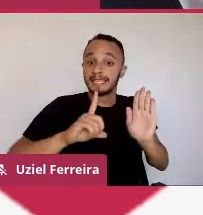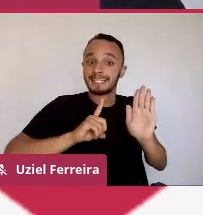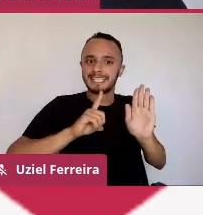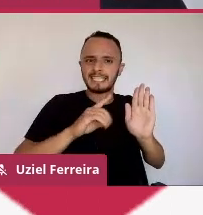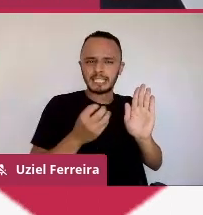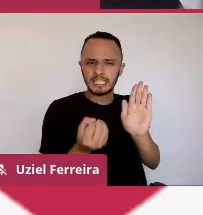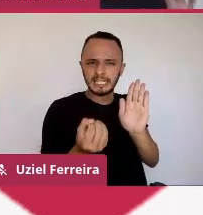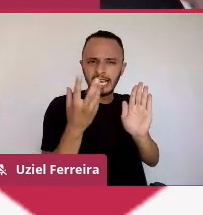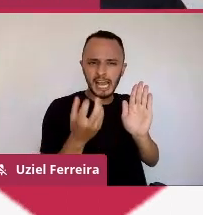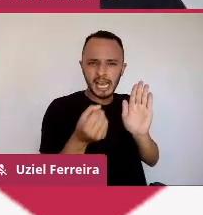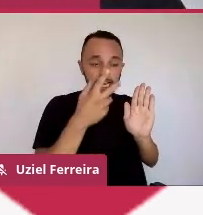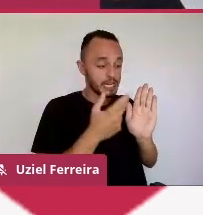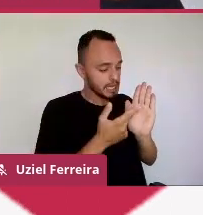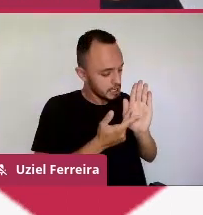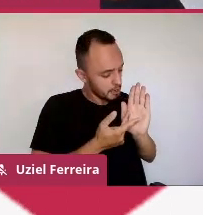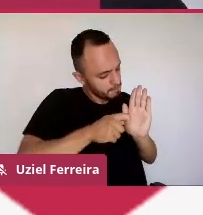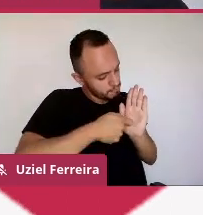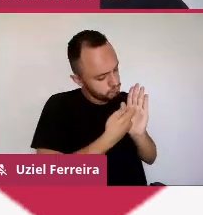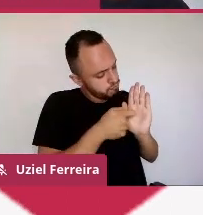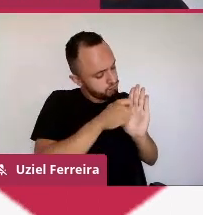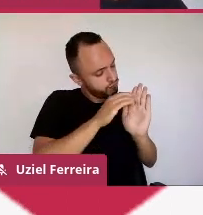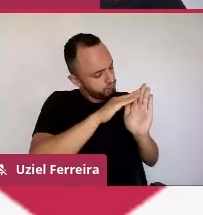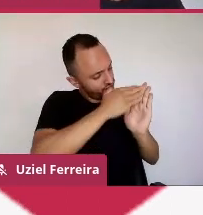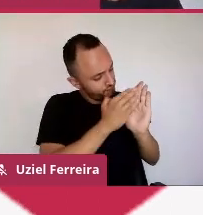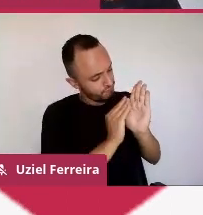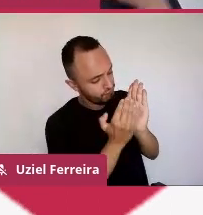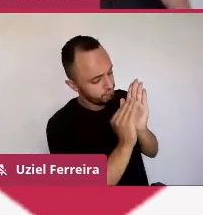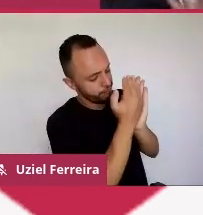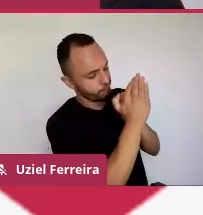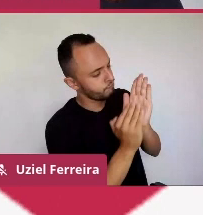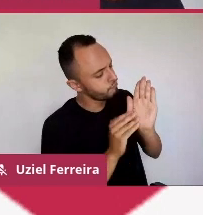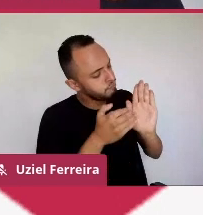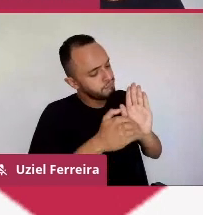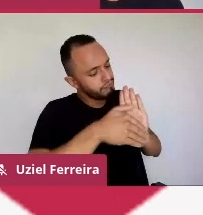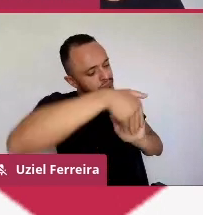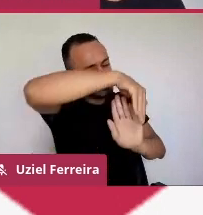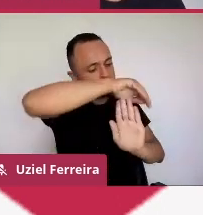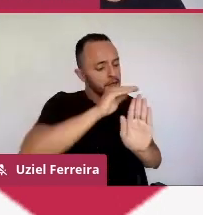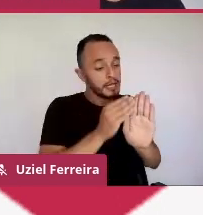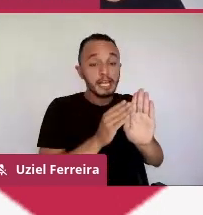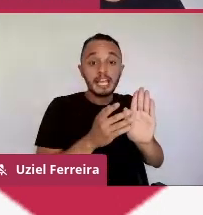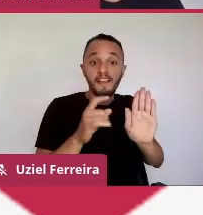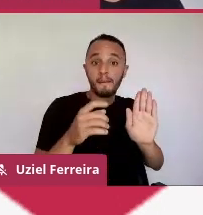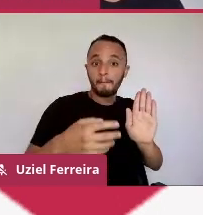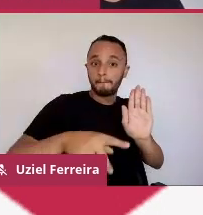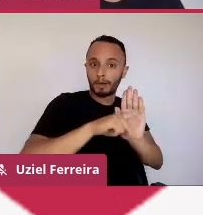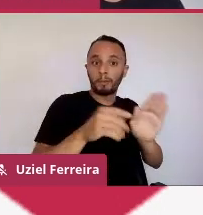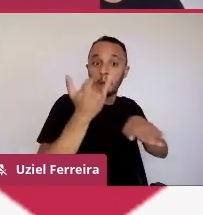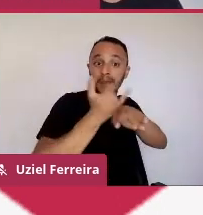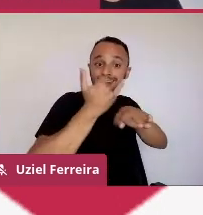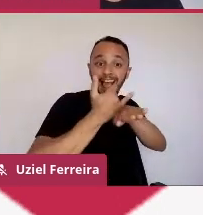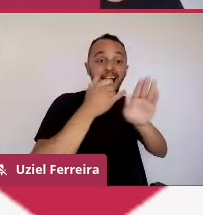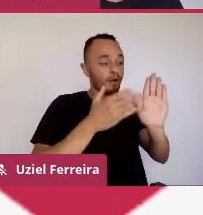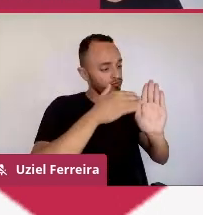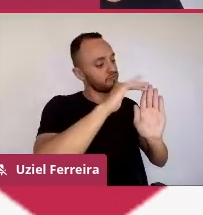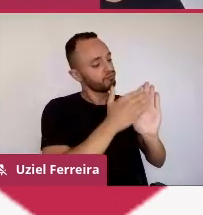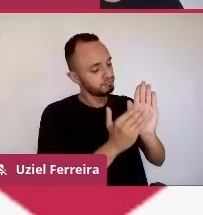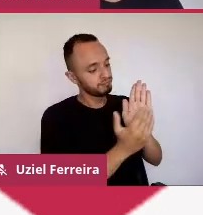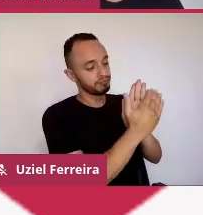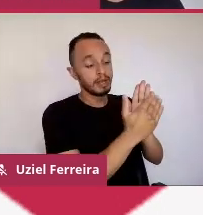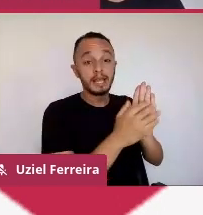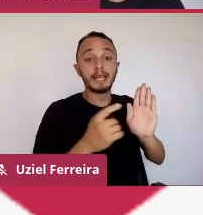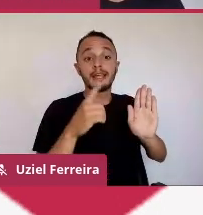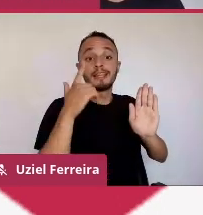Ou seja, a gravura, ela está realmente no caminhar da humanidade,